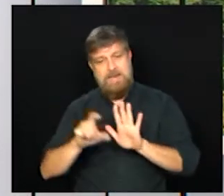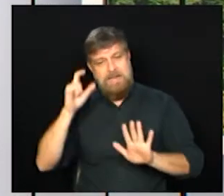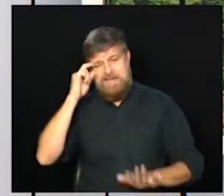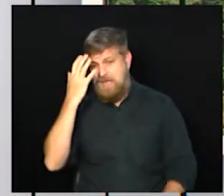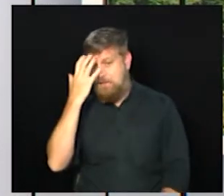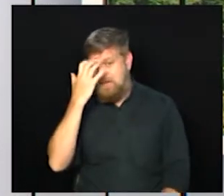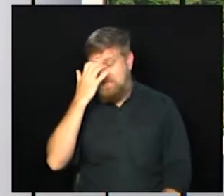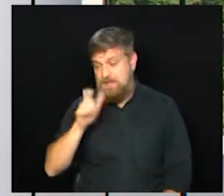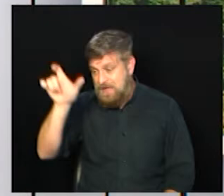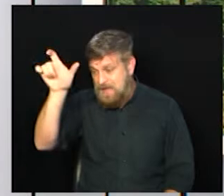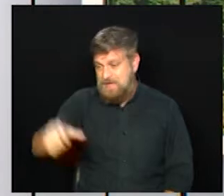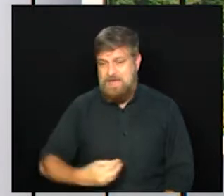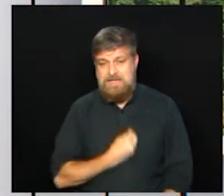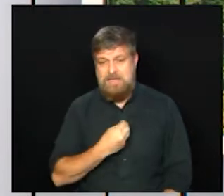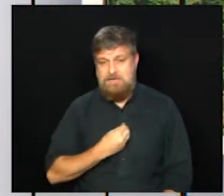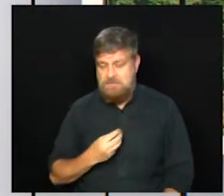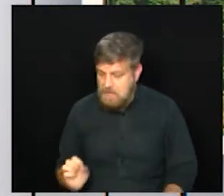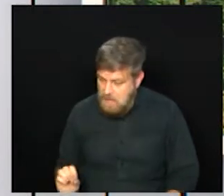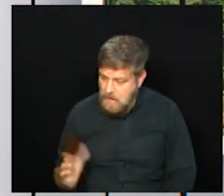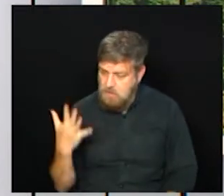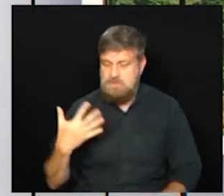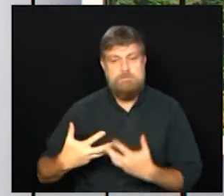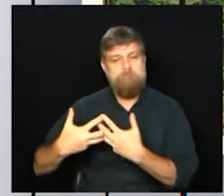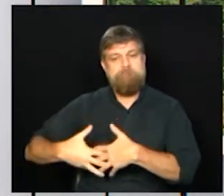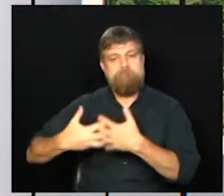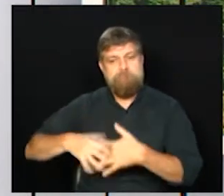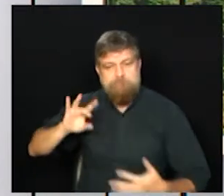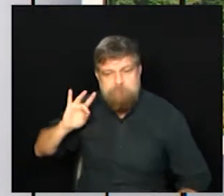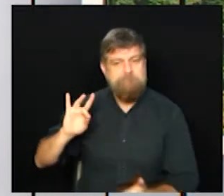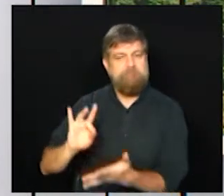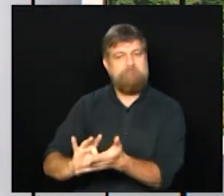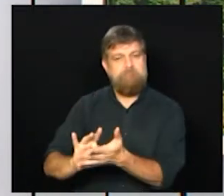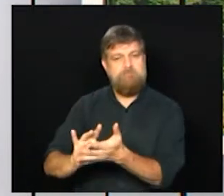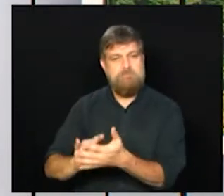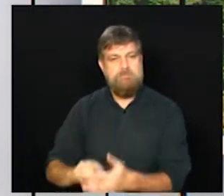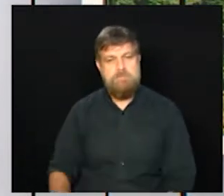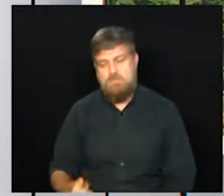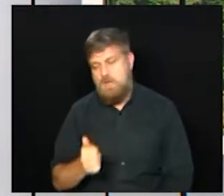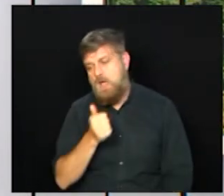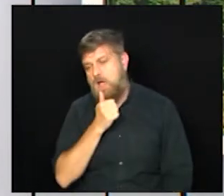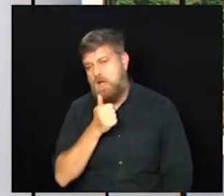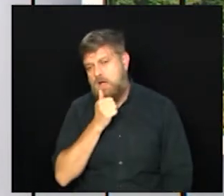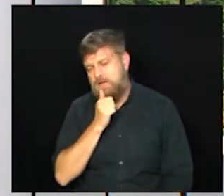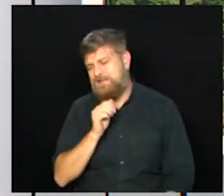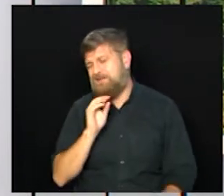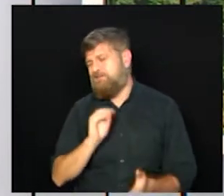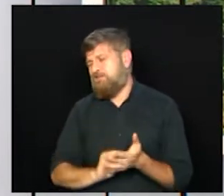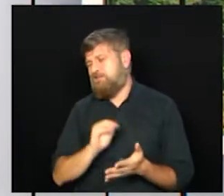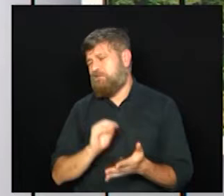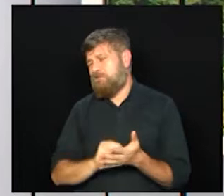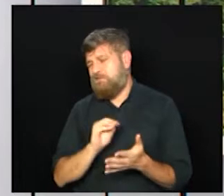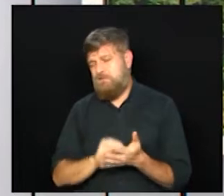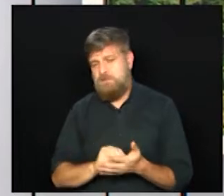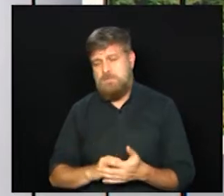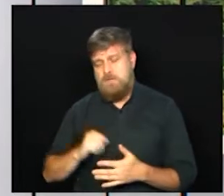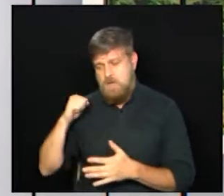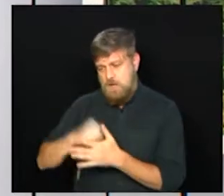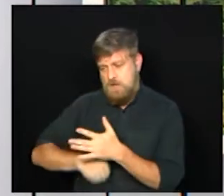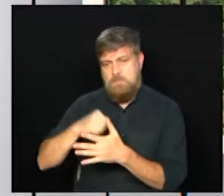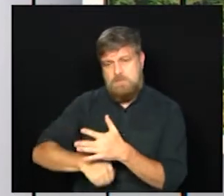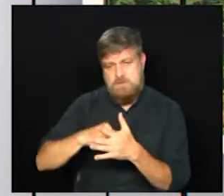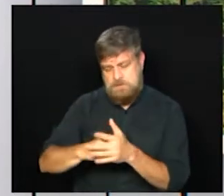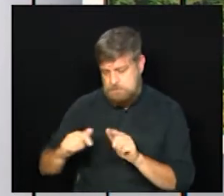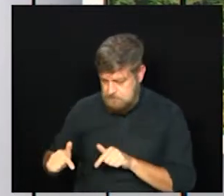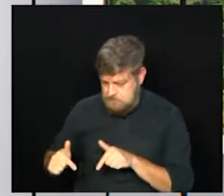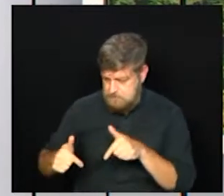vida das pessoas. A Lei Maria da Penha se realizar, se concretizar. Ainda estamos longe disso. Mas o processo de luta é a partir da luta, da